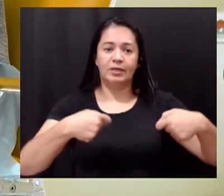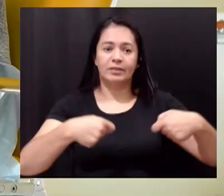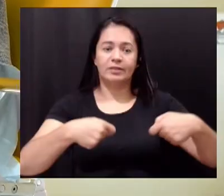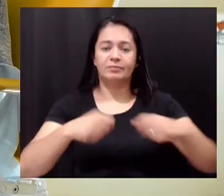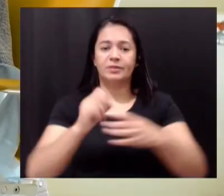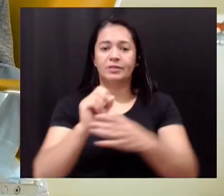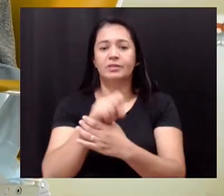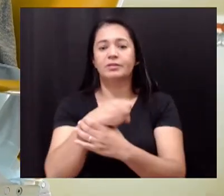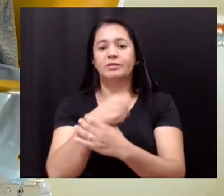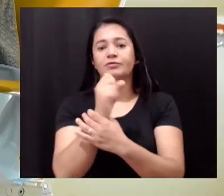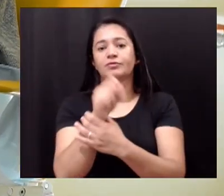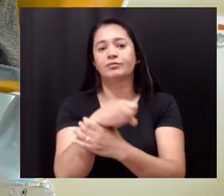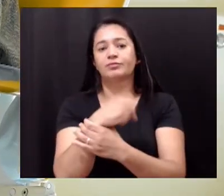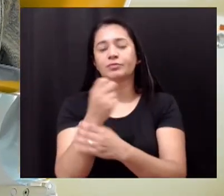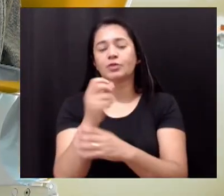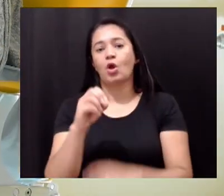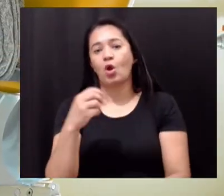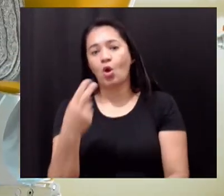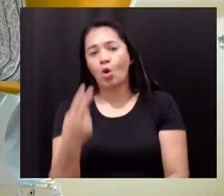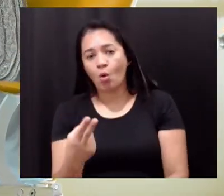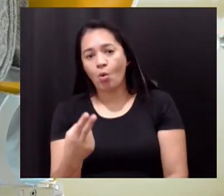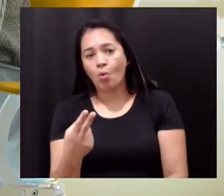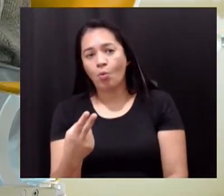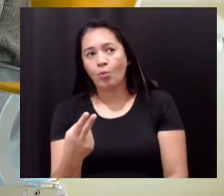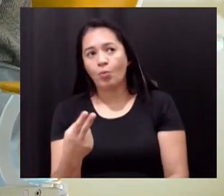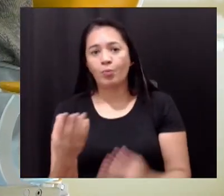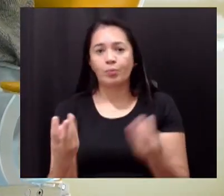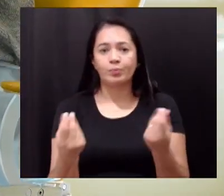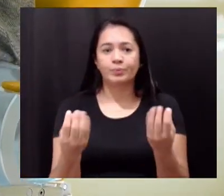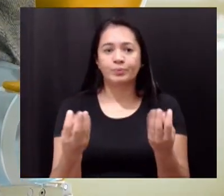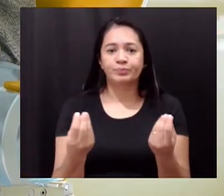ou necessidade de fazer